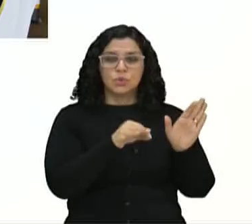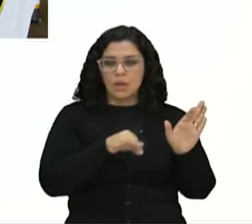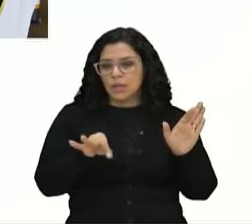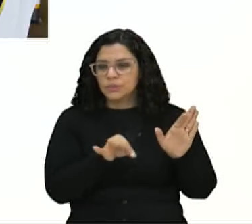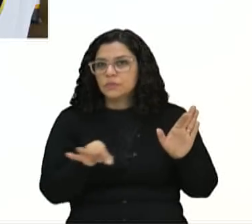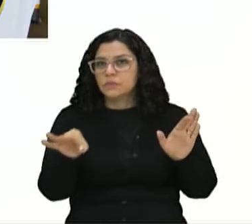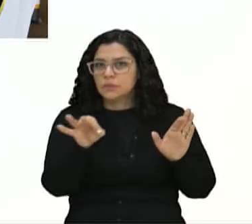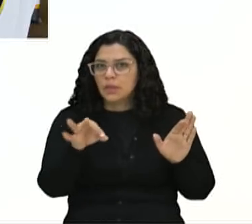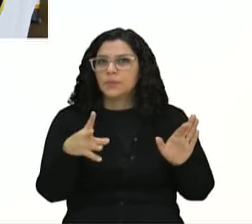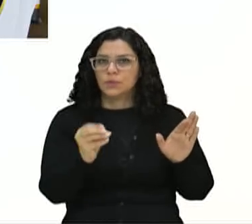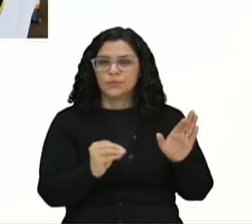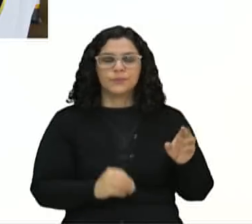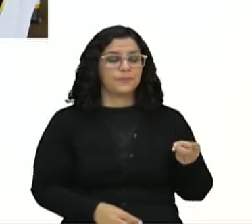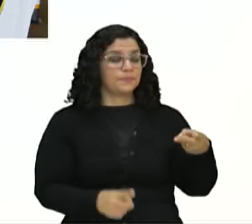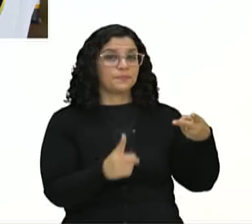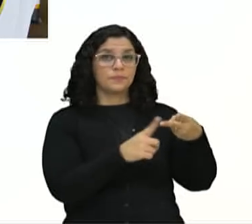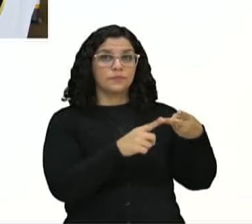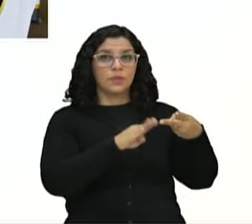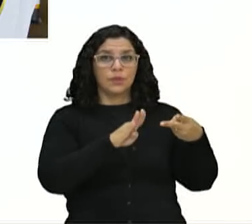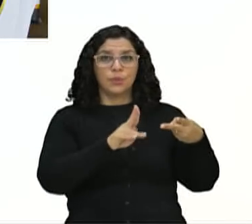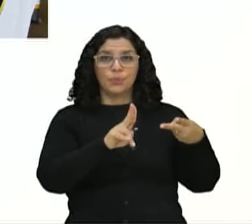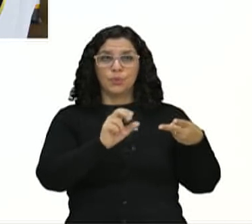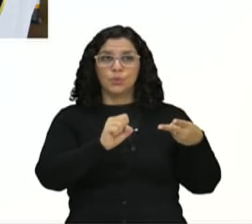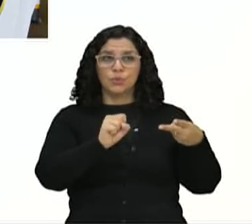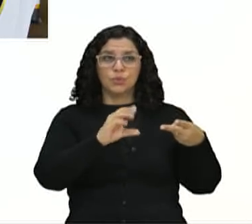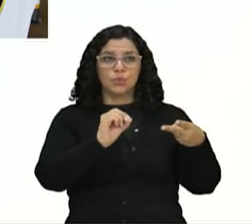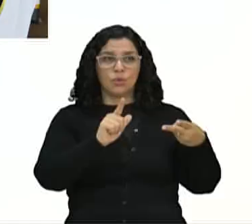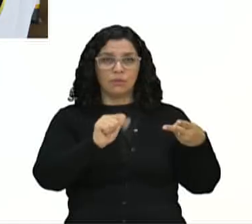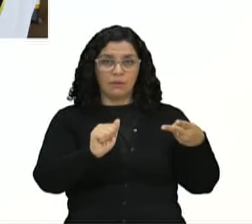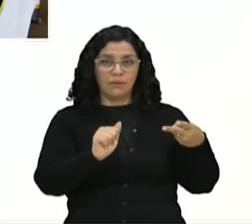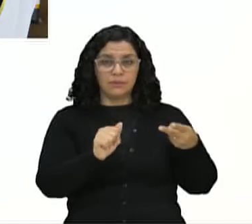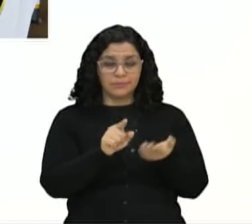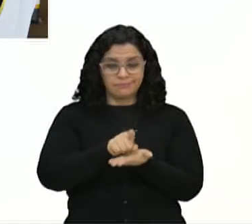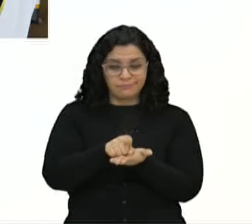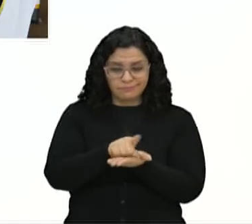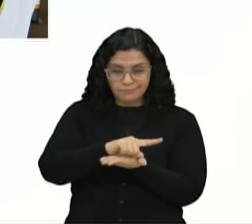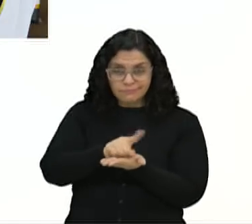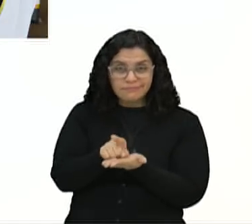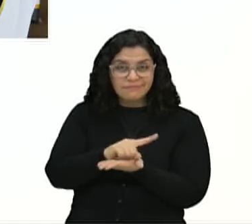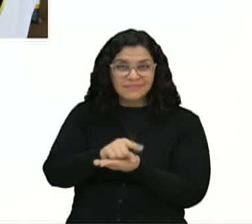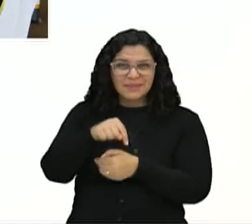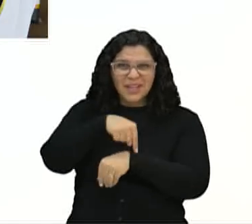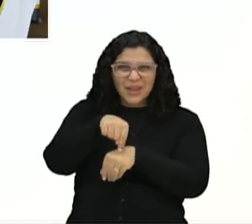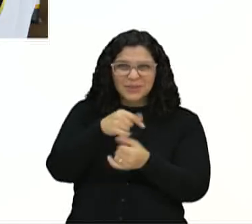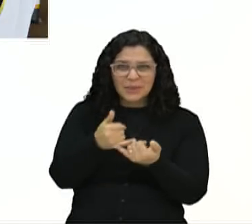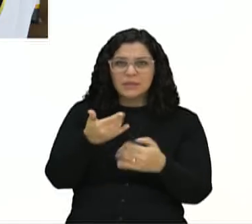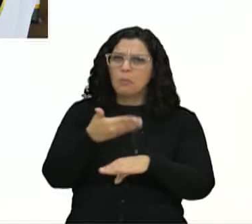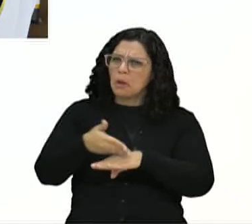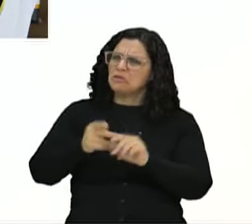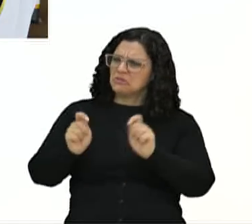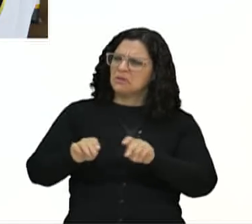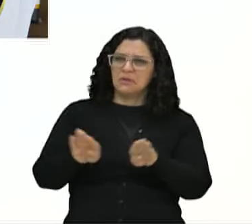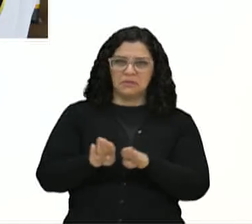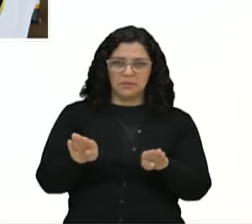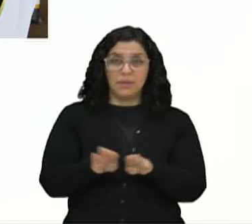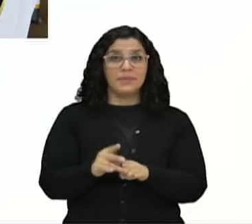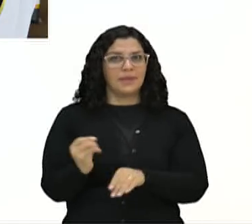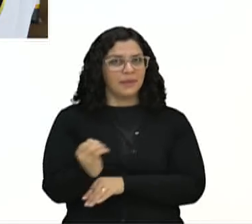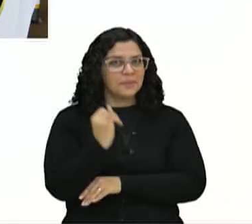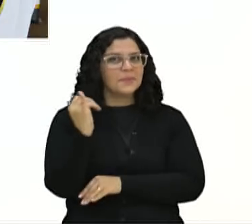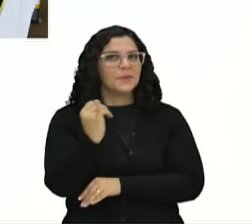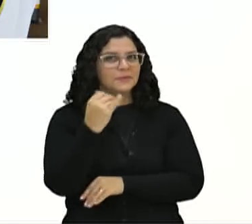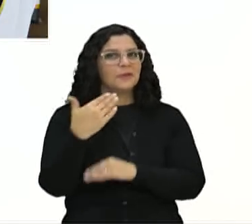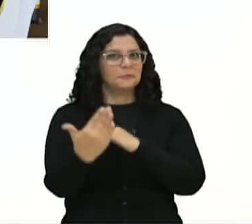que passar, percorrer. A bússola, que também, se caso a gente não tem, não impede que a gente pratique, né? Mas a bússola